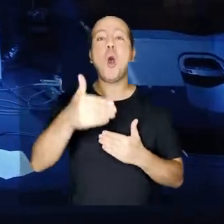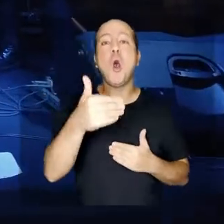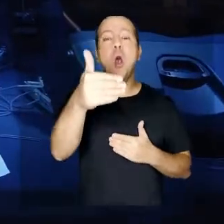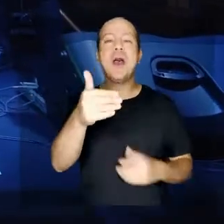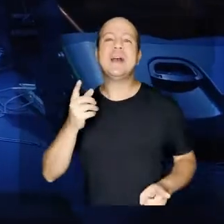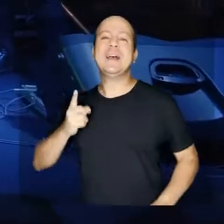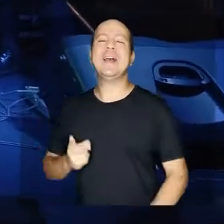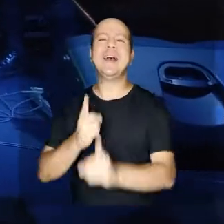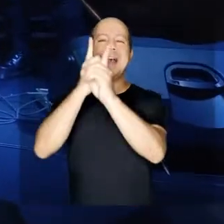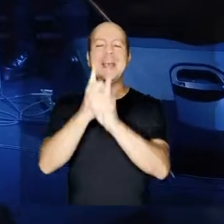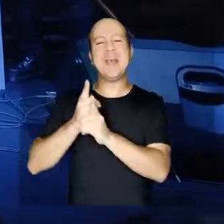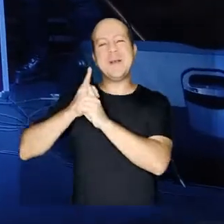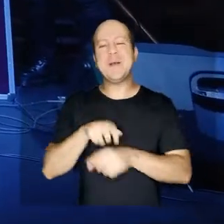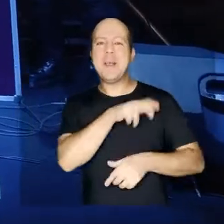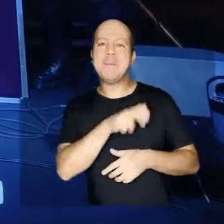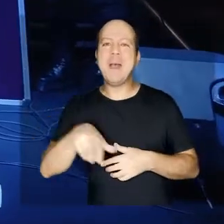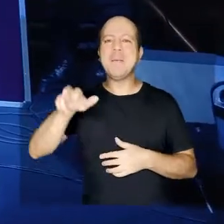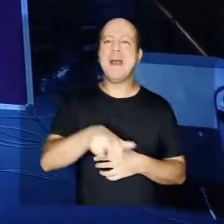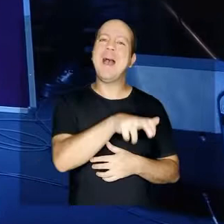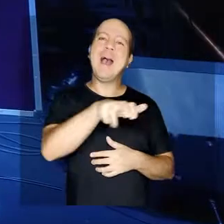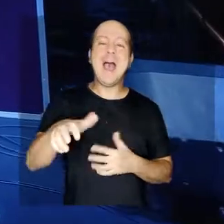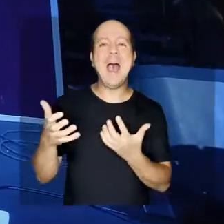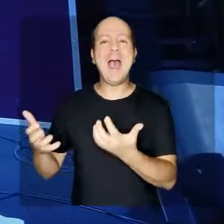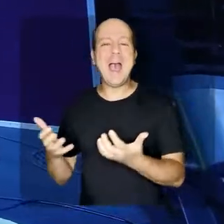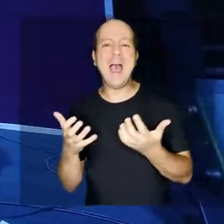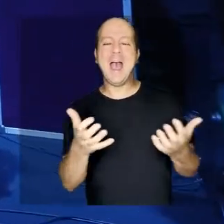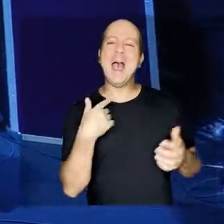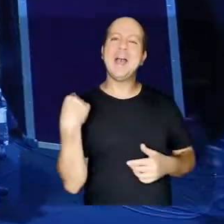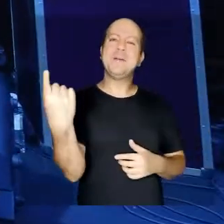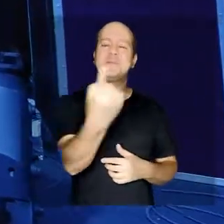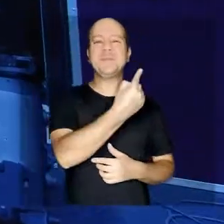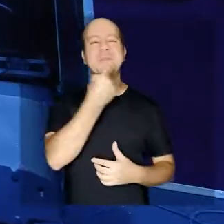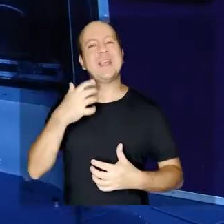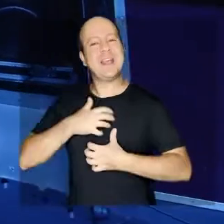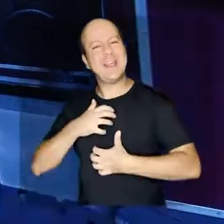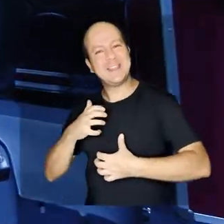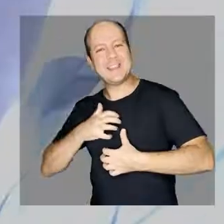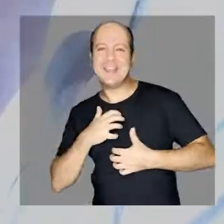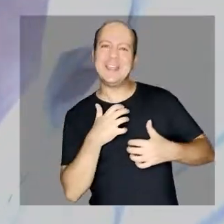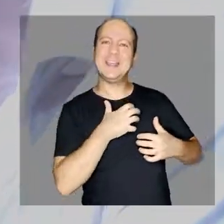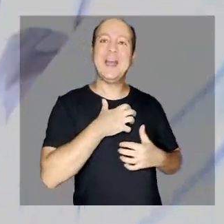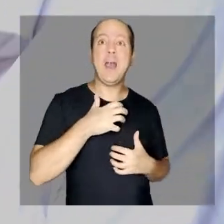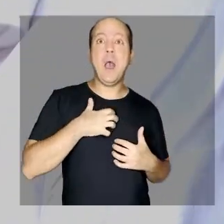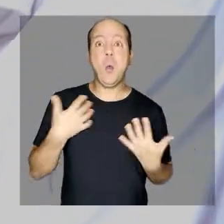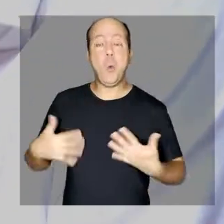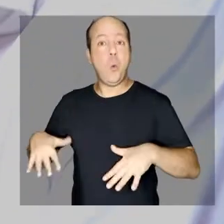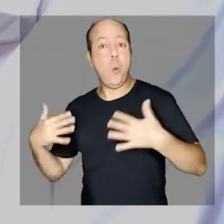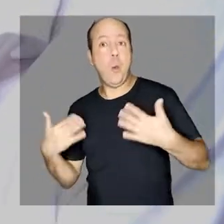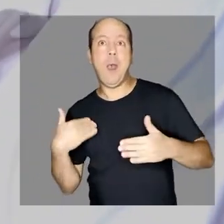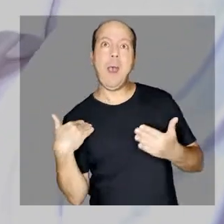cacheados e curtos tem barba usa camisa de manga comprida na cor branca e calça Escura em letras pretas crua